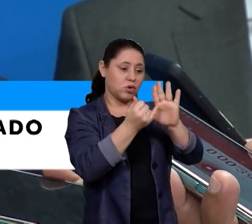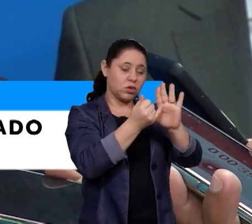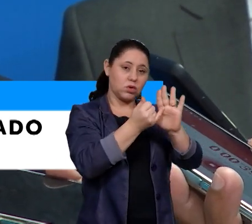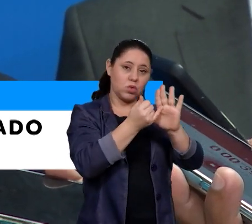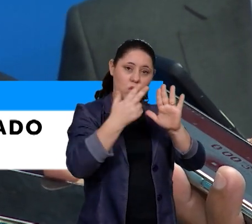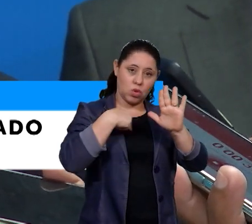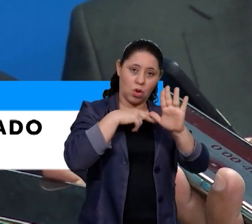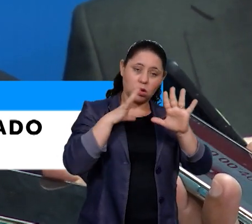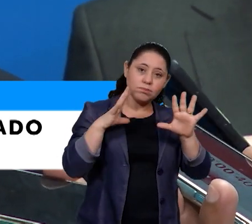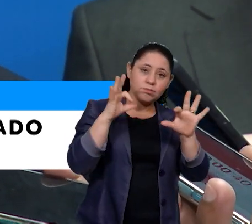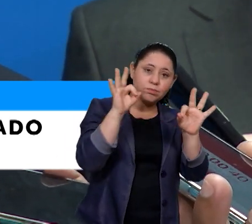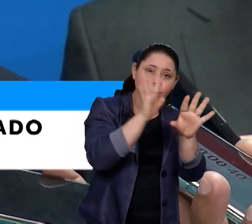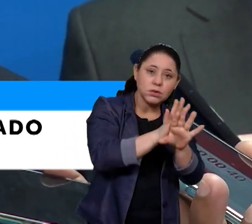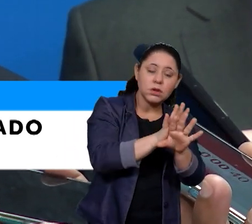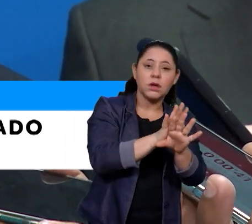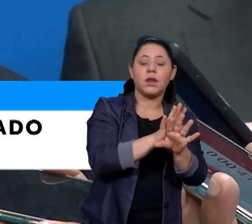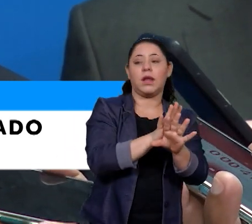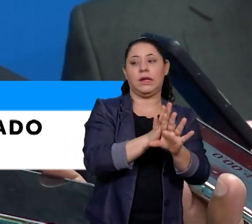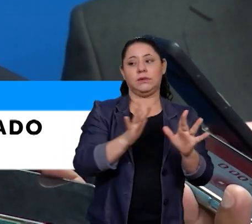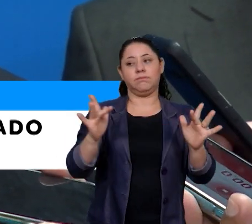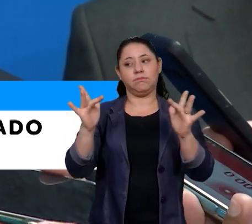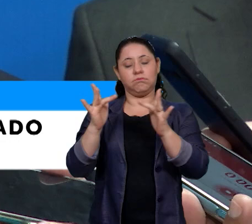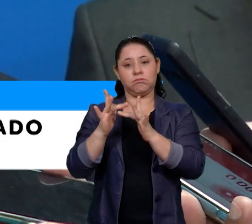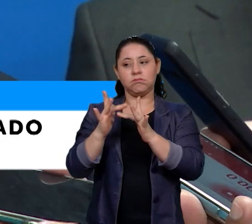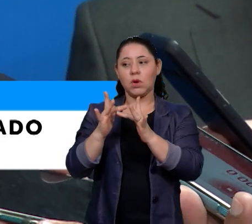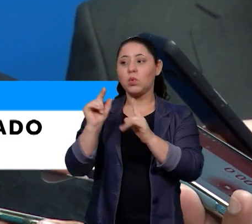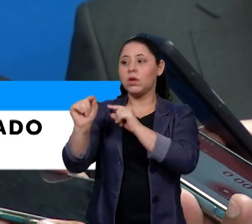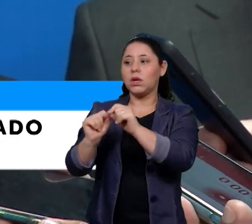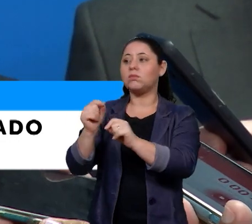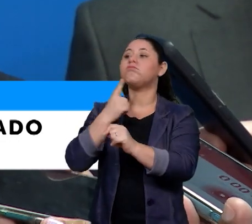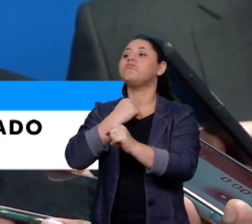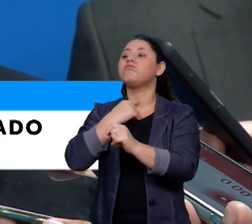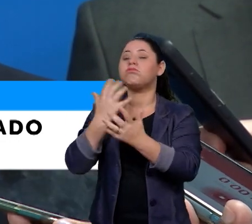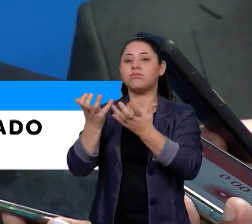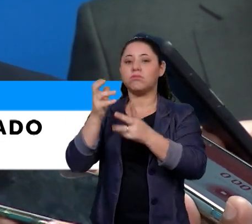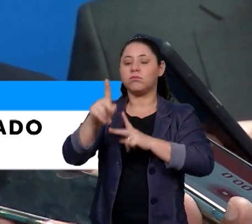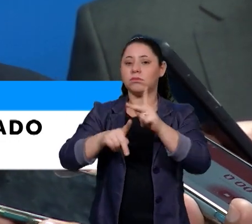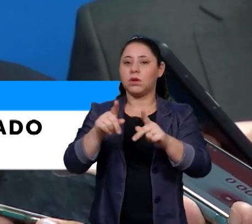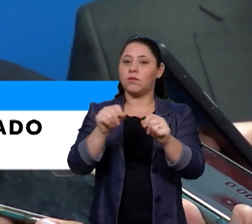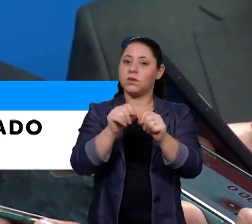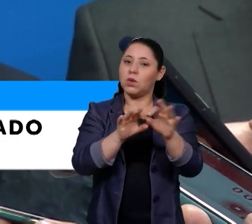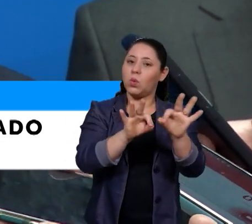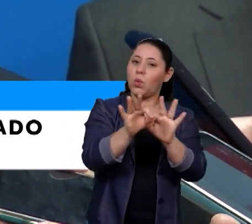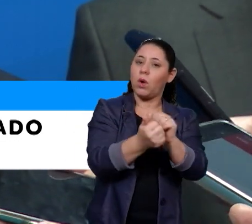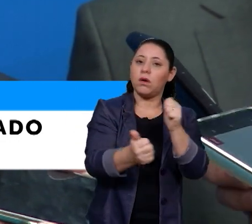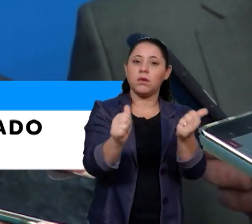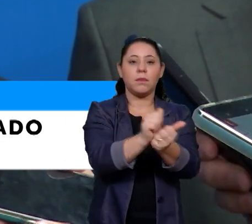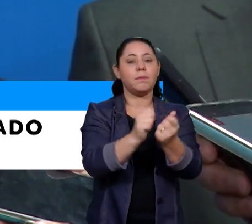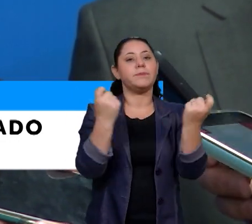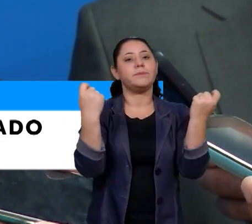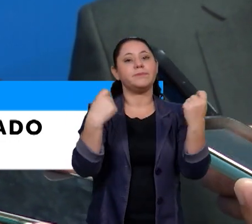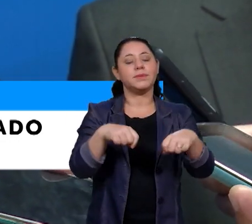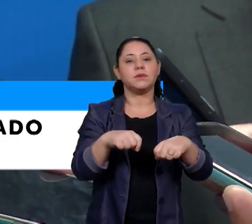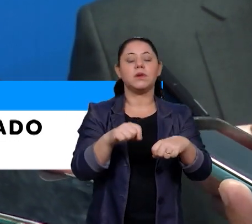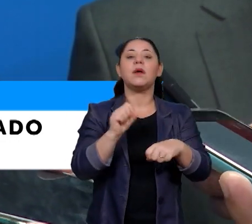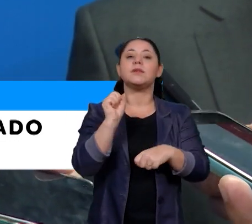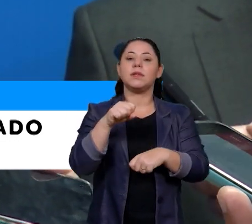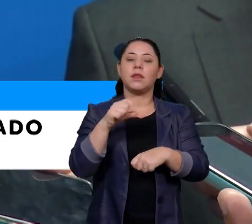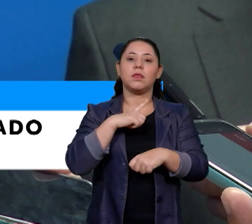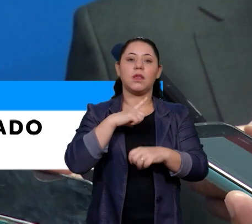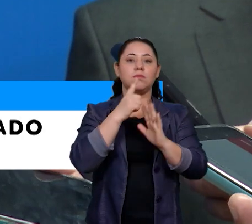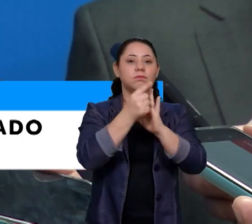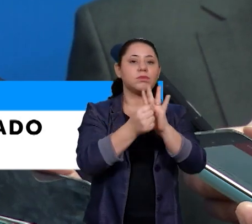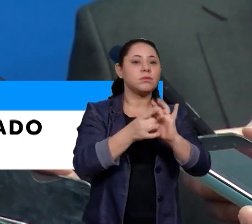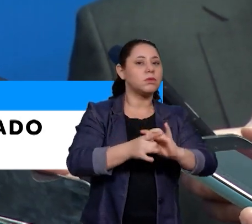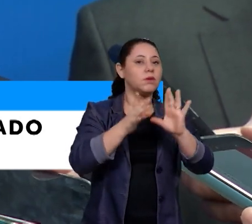entender se o projeto que nós estamos concluindo está aderente às expectativas da população e, eventualmente, fazer os aperfeiçoamentos necessários